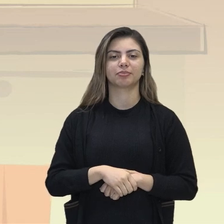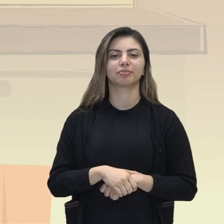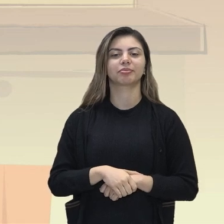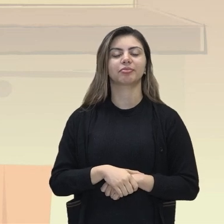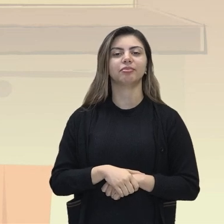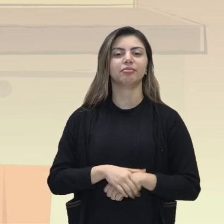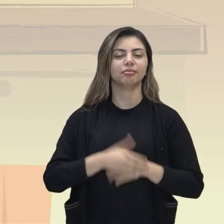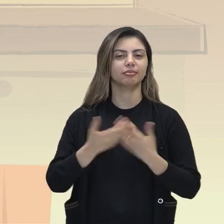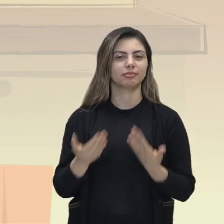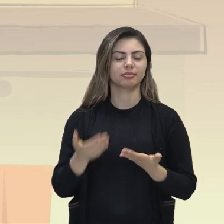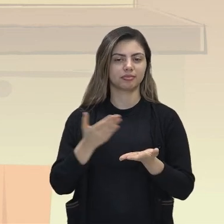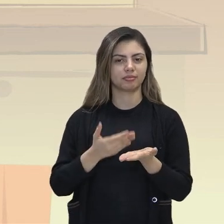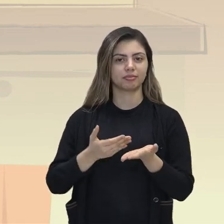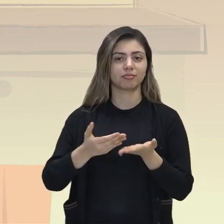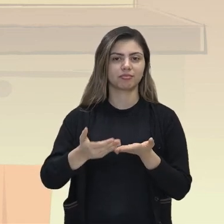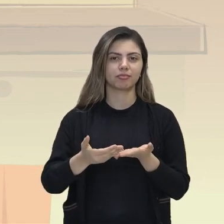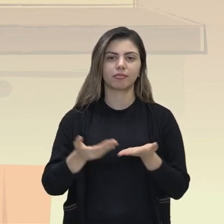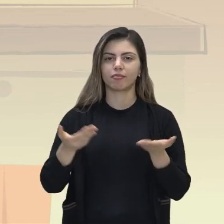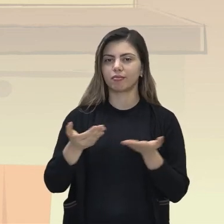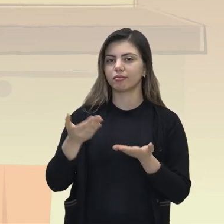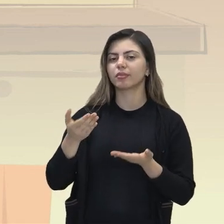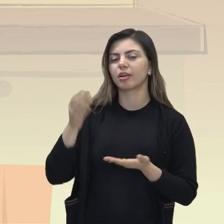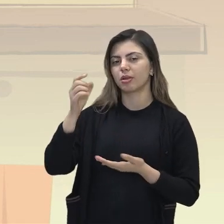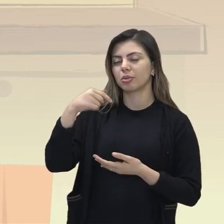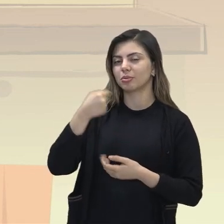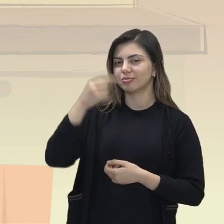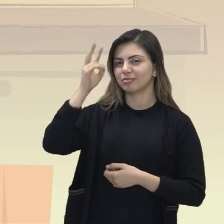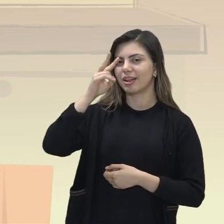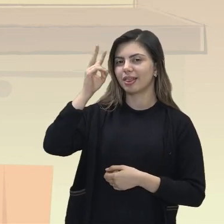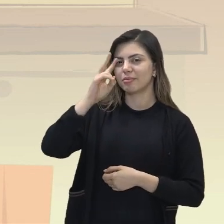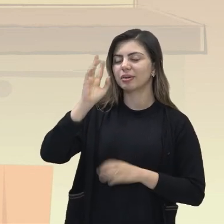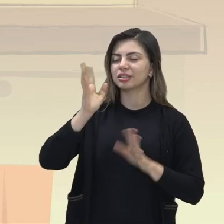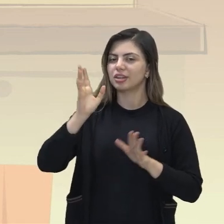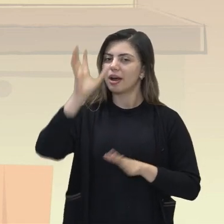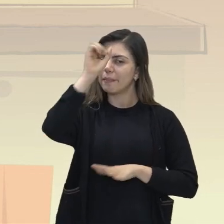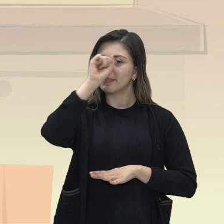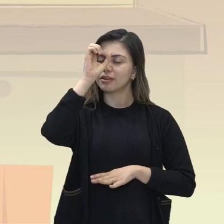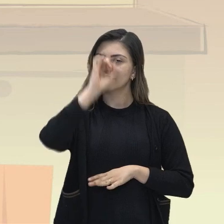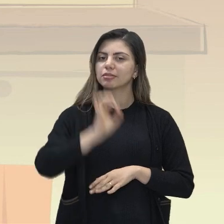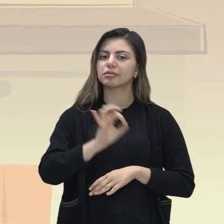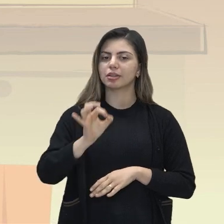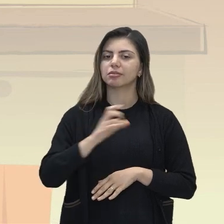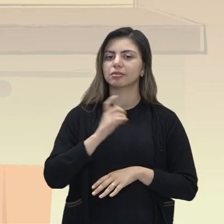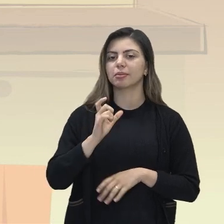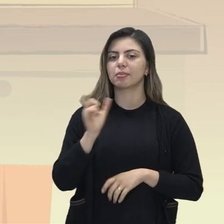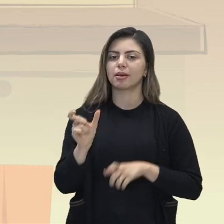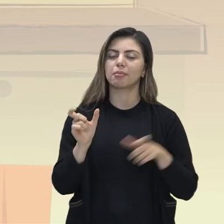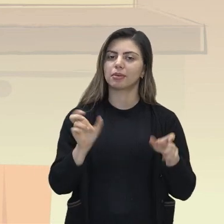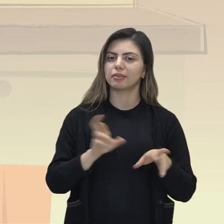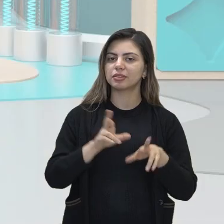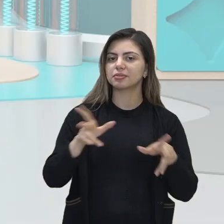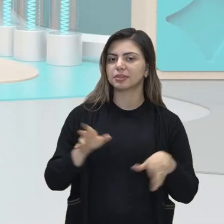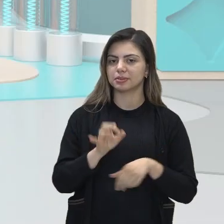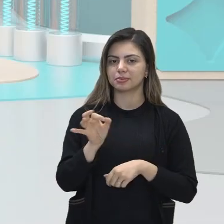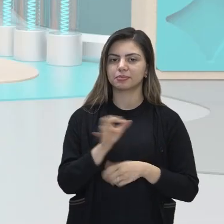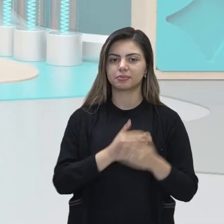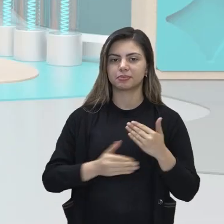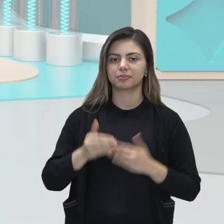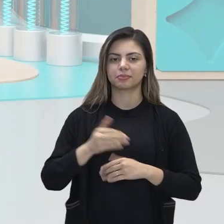começar a aprender, né? A relembrar a diferença entre eles, em qual situação eu uso cada um. Let's